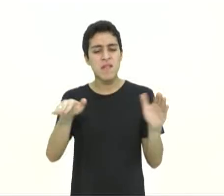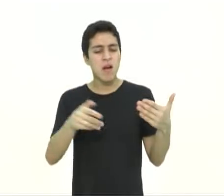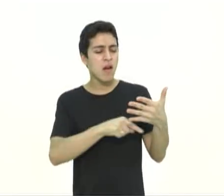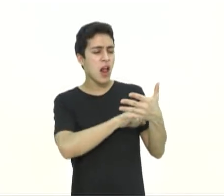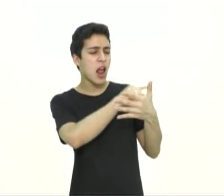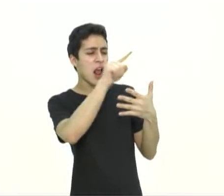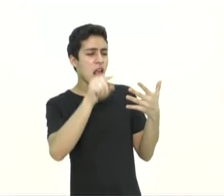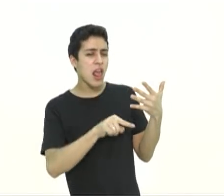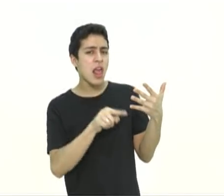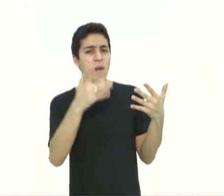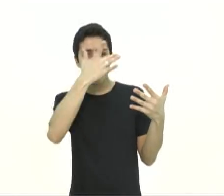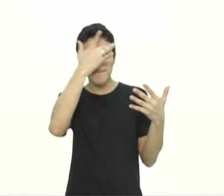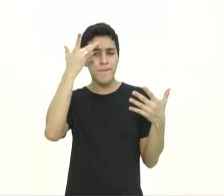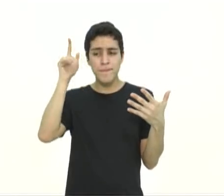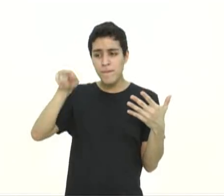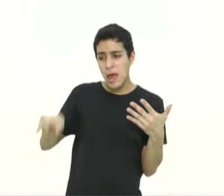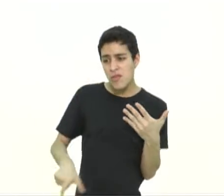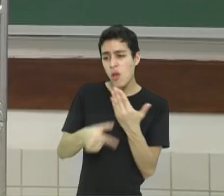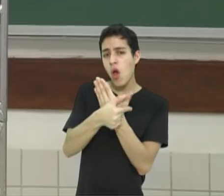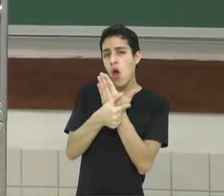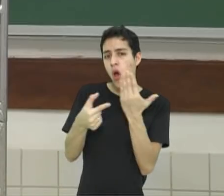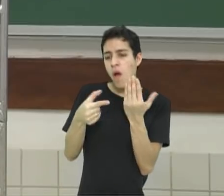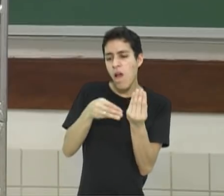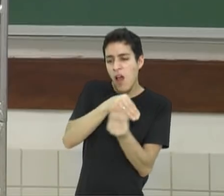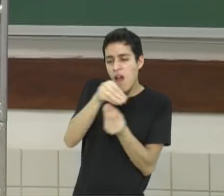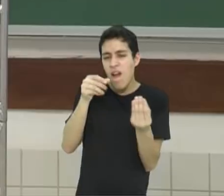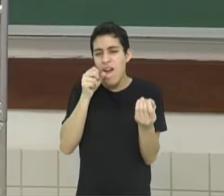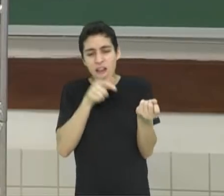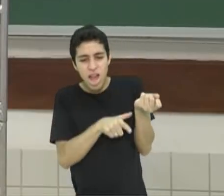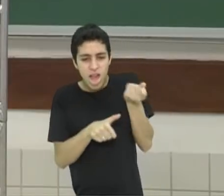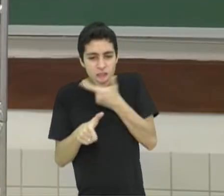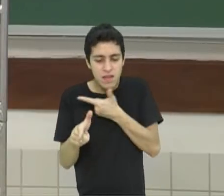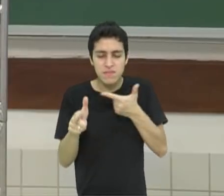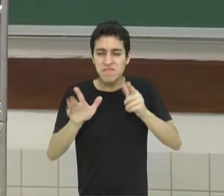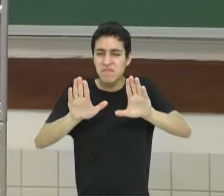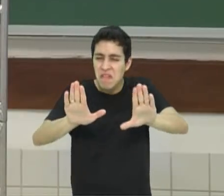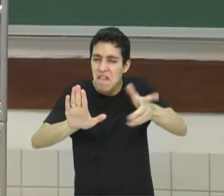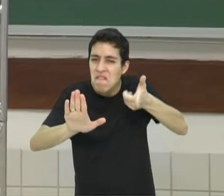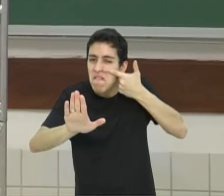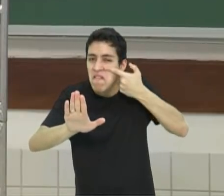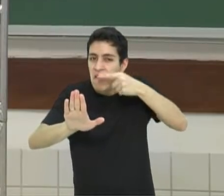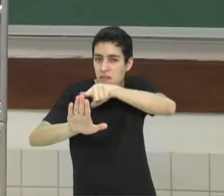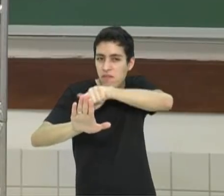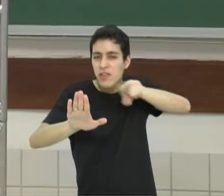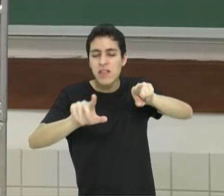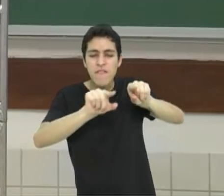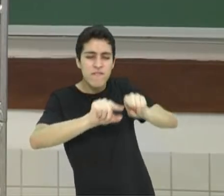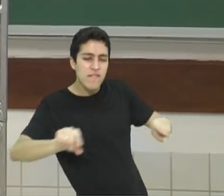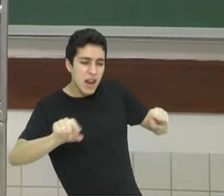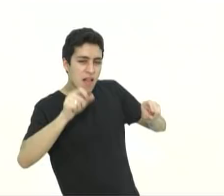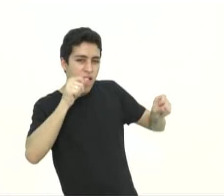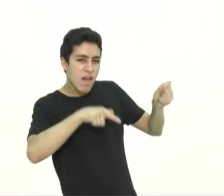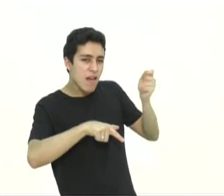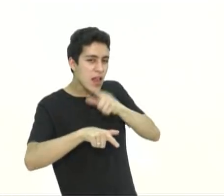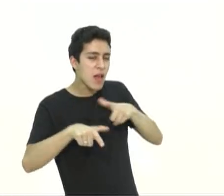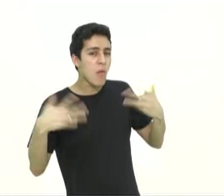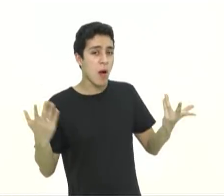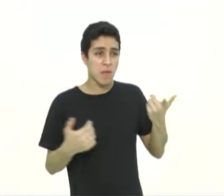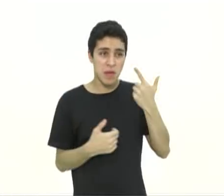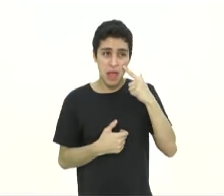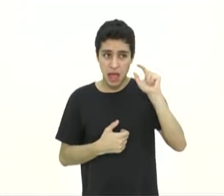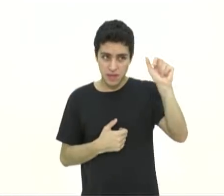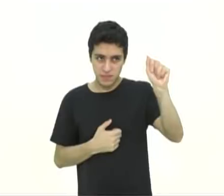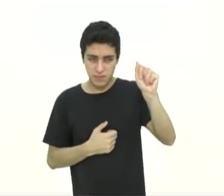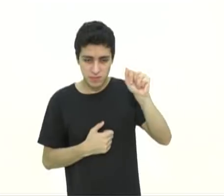autor utilizou-se de humor? Vamos ver se vocês são bons de frases engraçadas. Letra A.